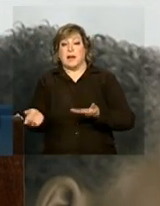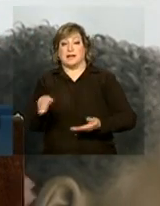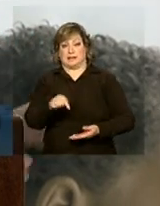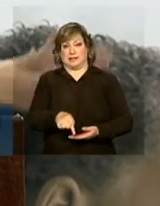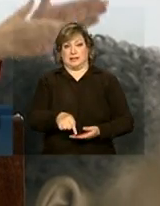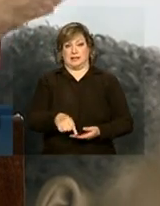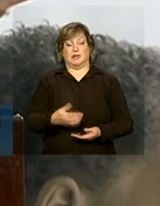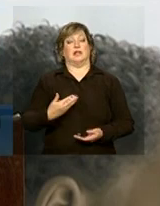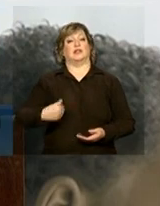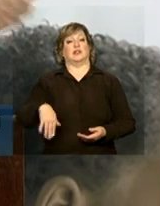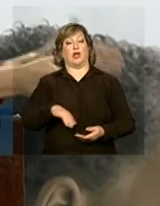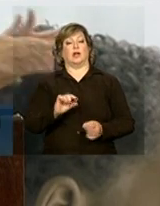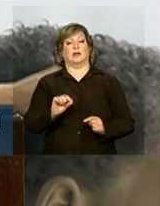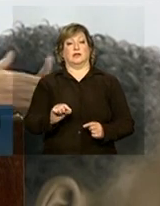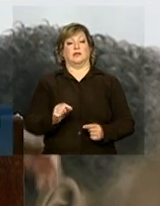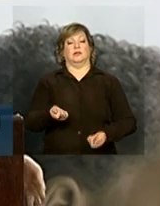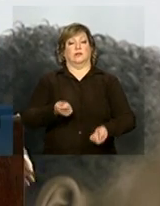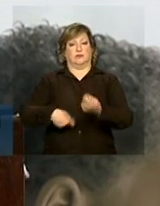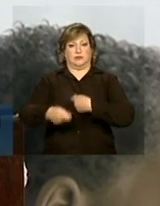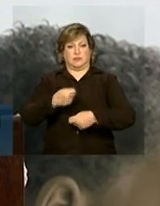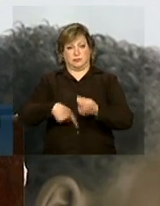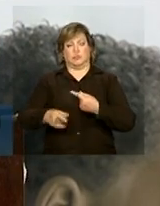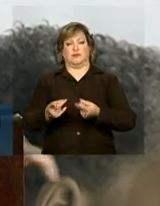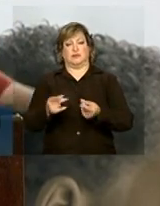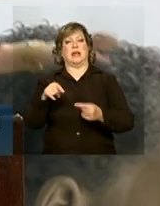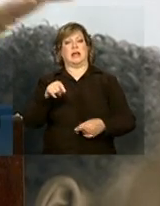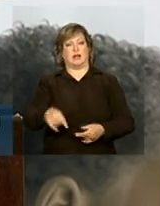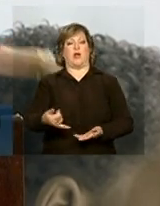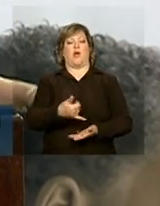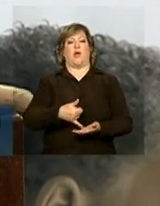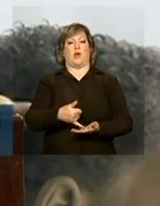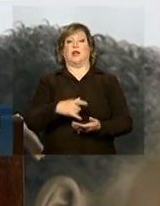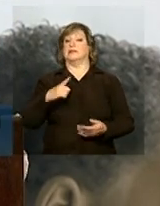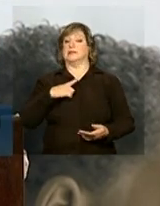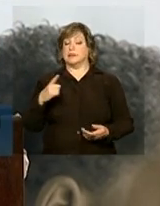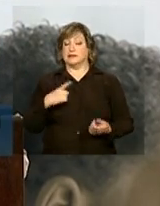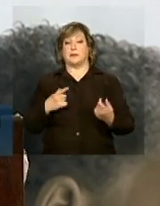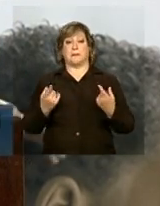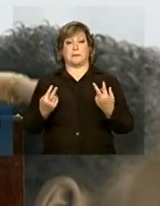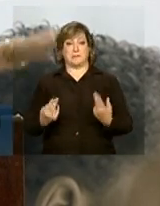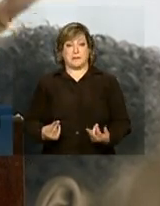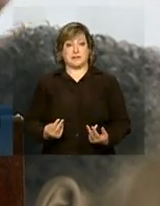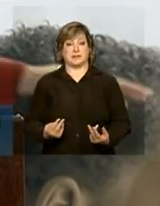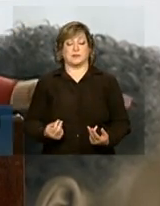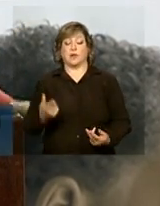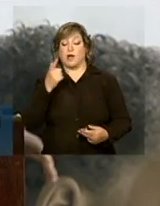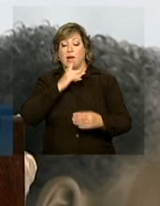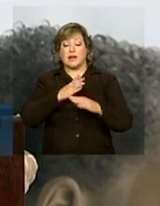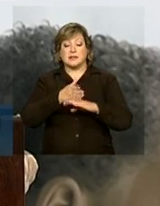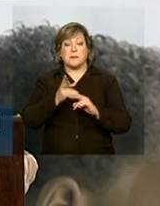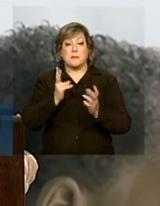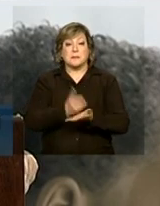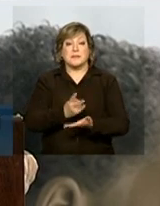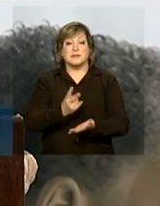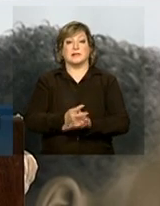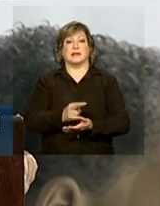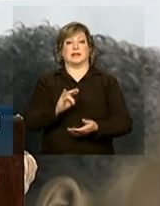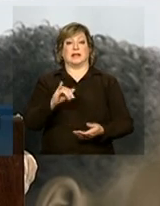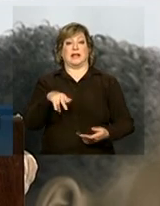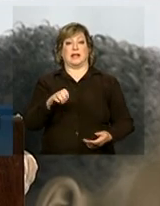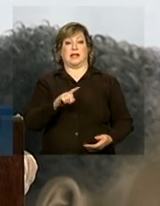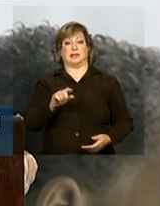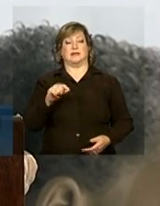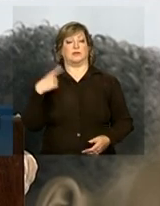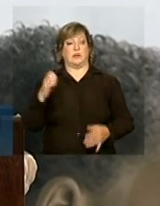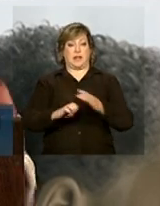nós comercializaremos esse óleo, teremos o acesso à mesma riqueza que